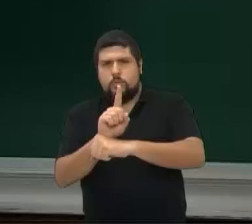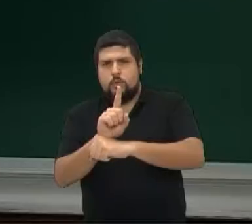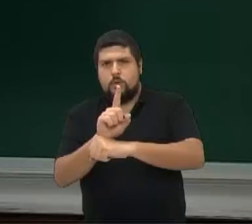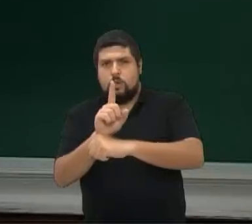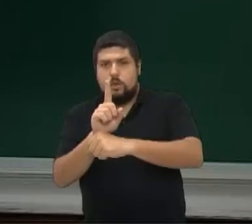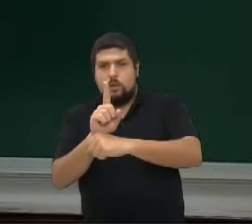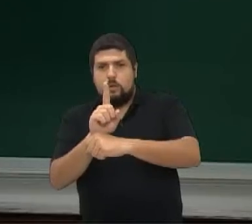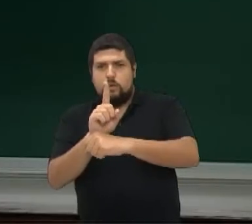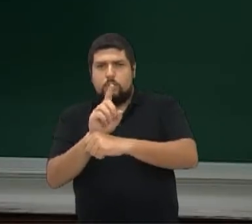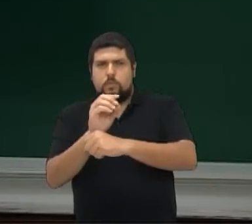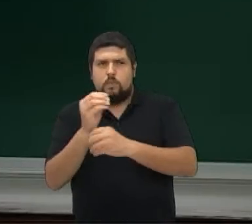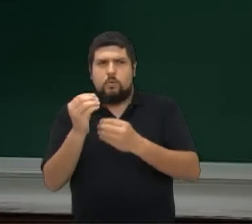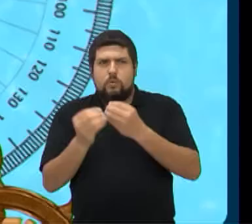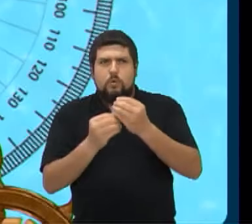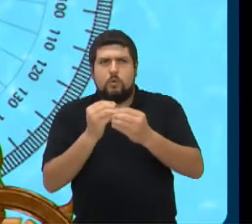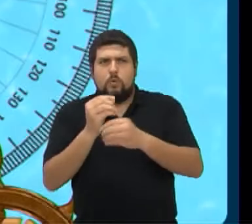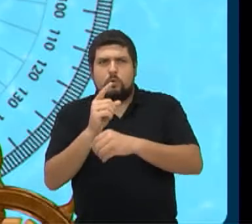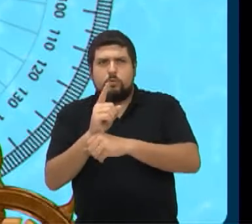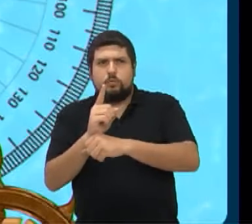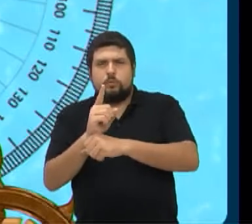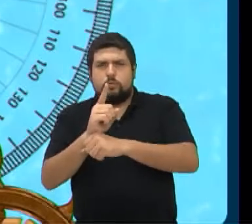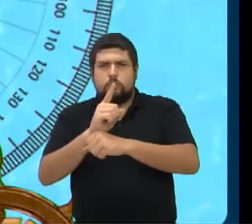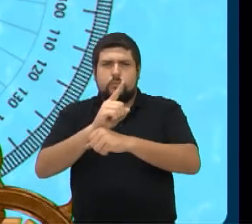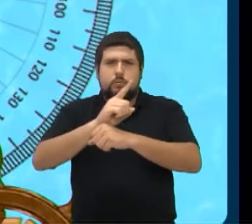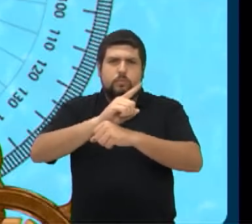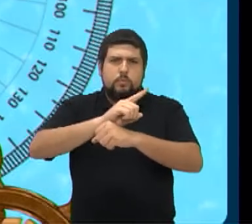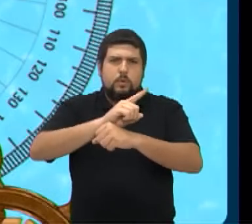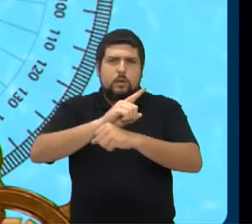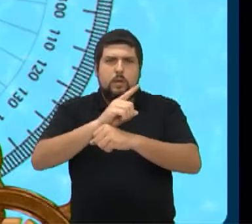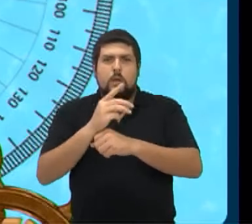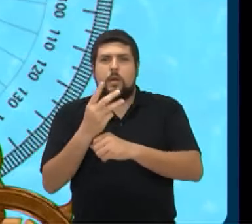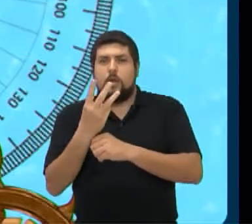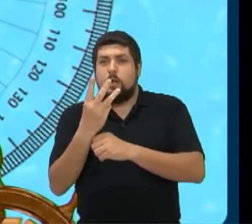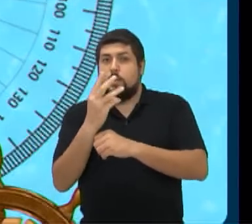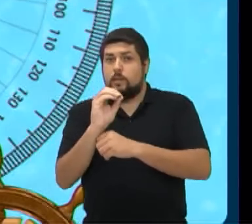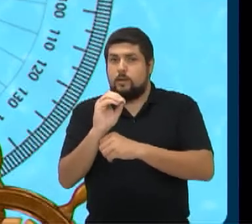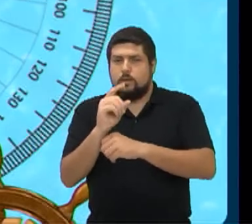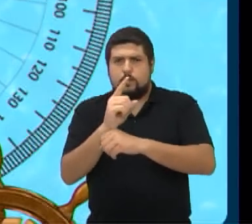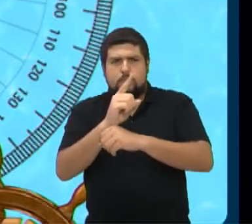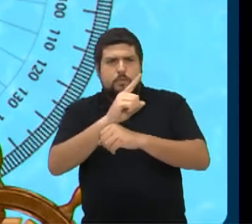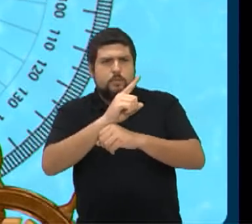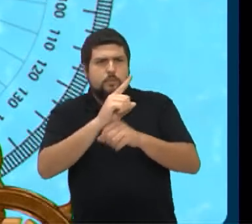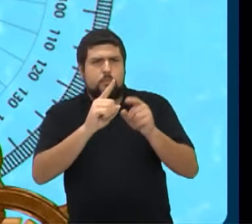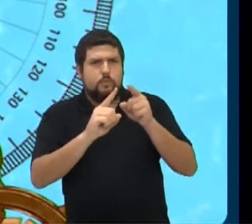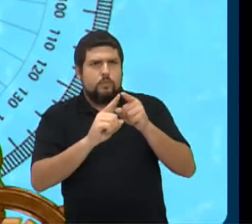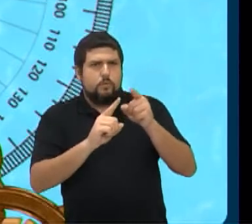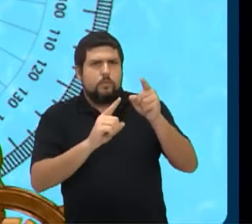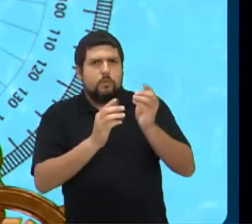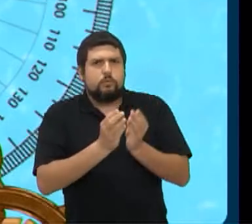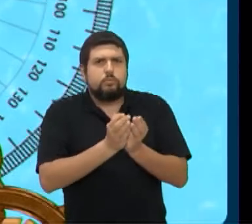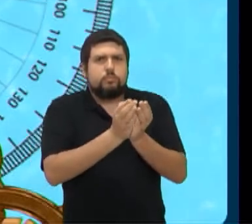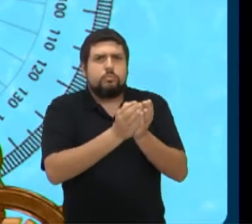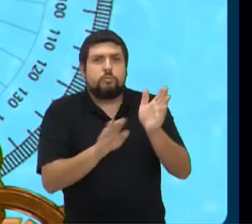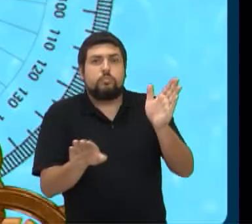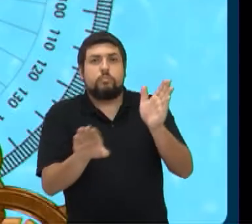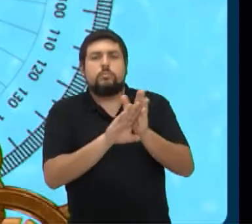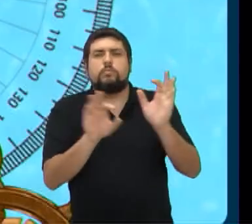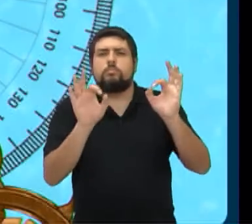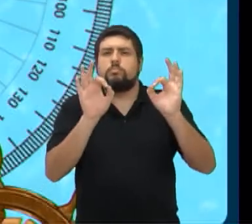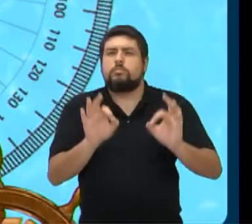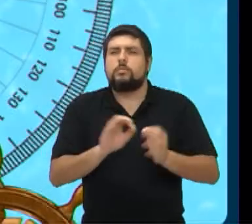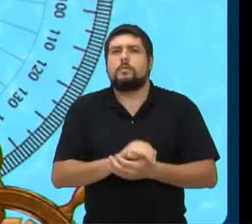trazer até 30, tá? Ele vai conseguir chegar até a nossa ilha. Quando ele faz